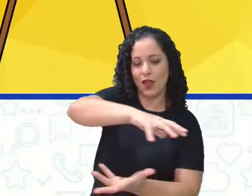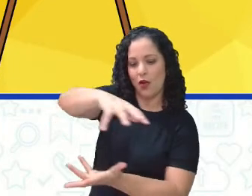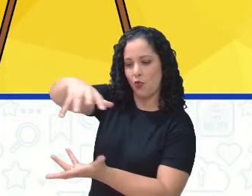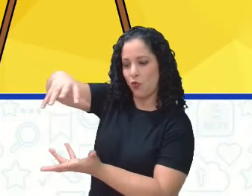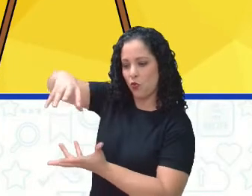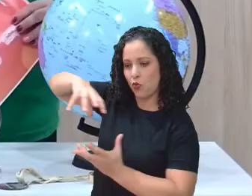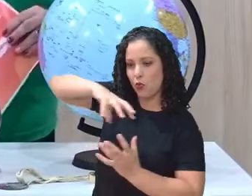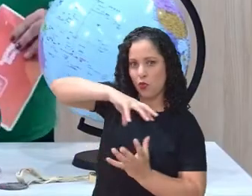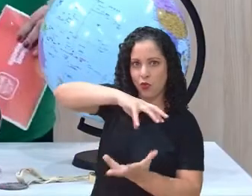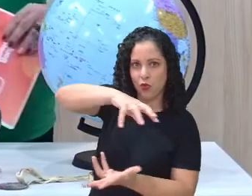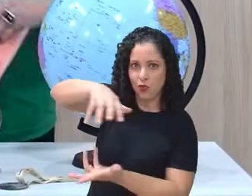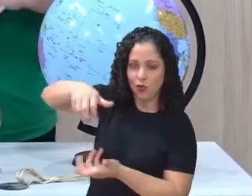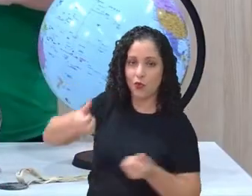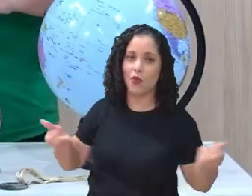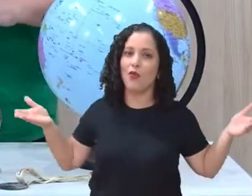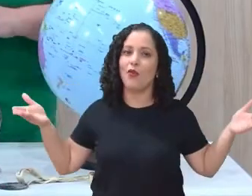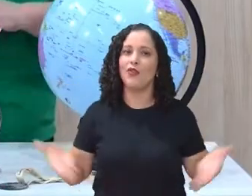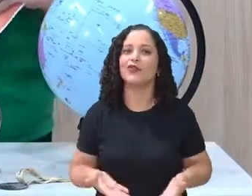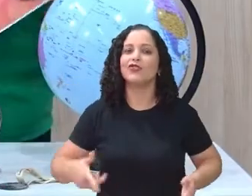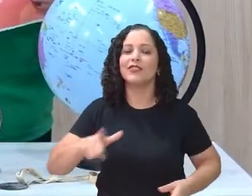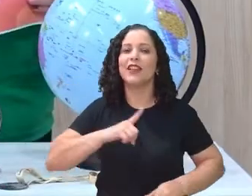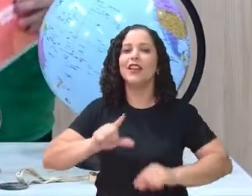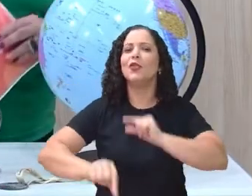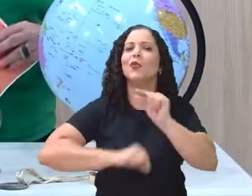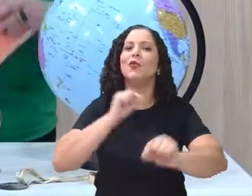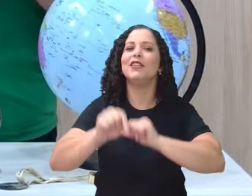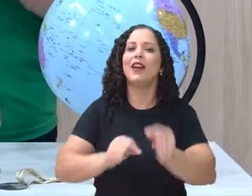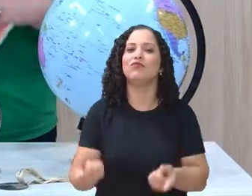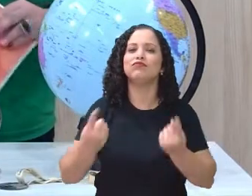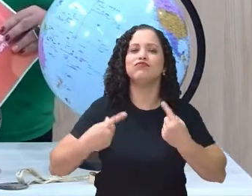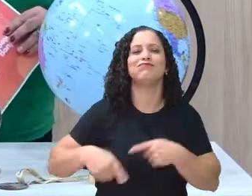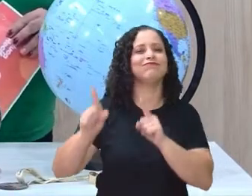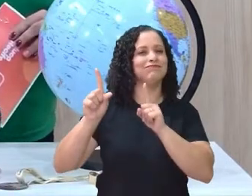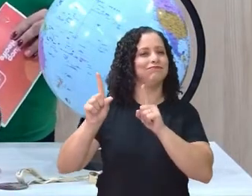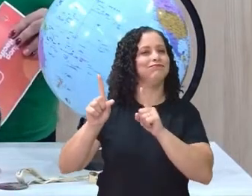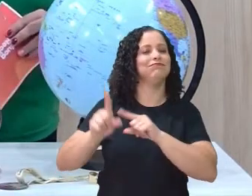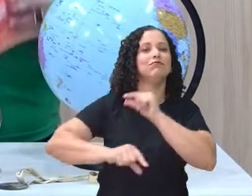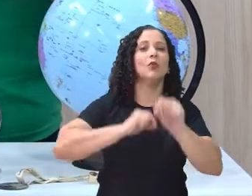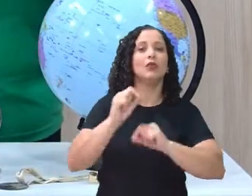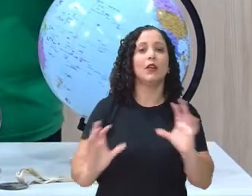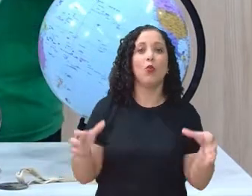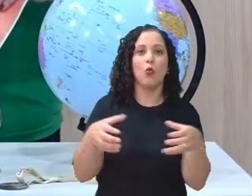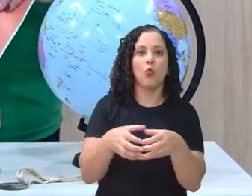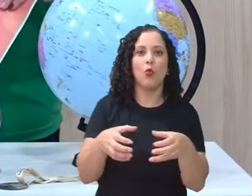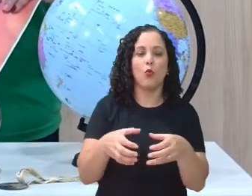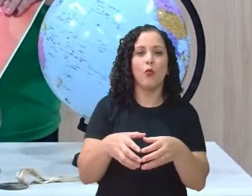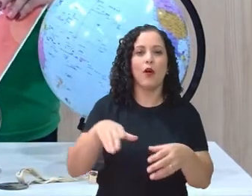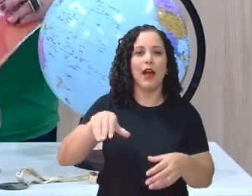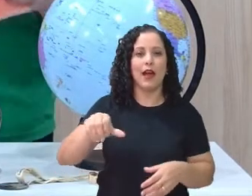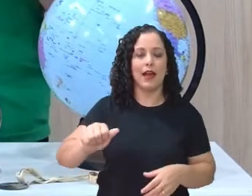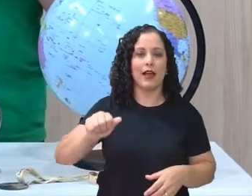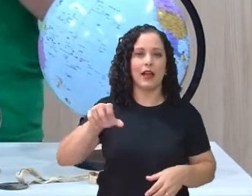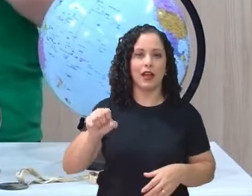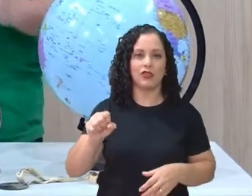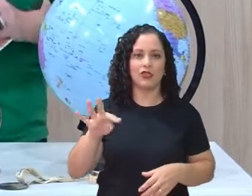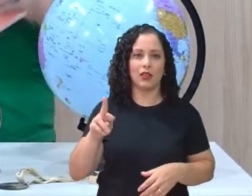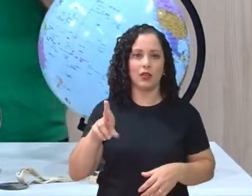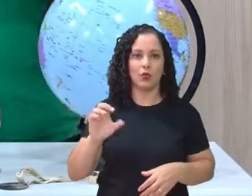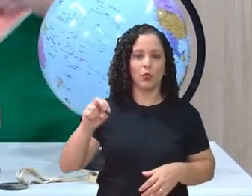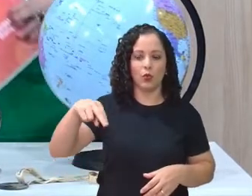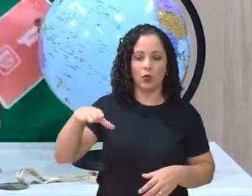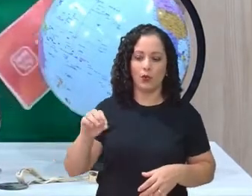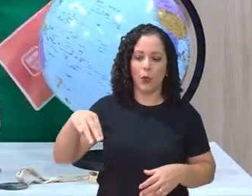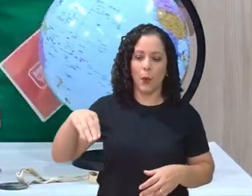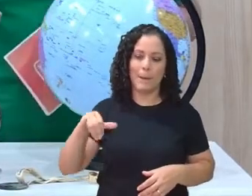uma grande, né? Vamos dizer assim, um grande trabalho, que é esse clube de astronomia. Fiquem atentos. Vai ser bem interessante.